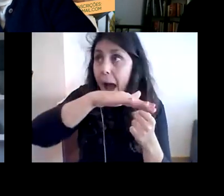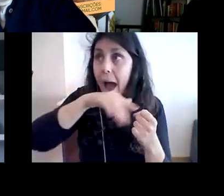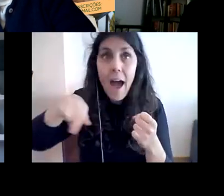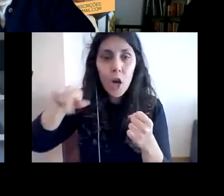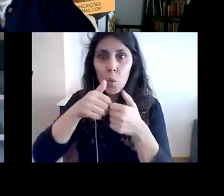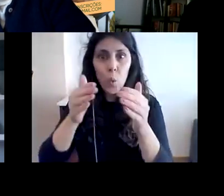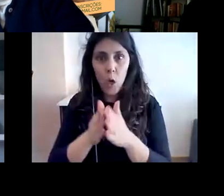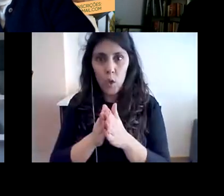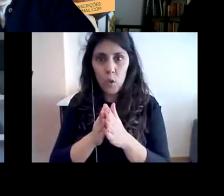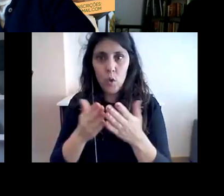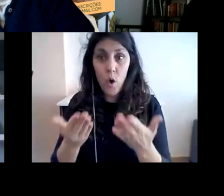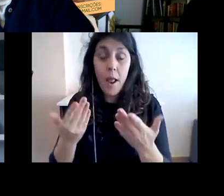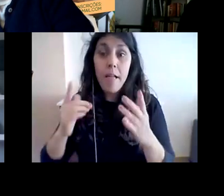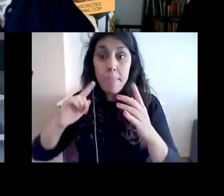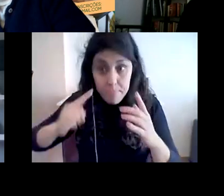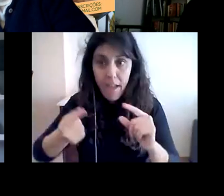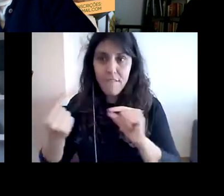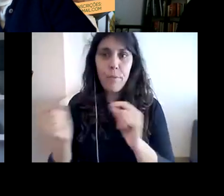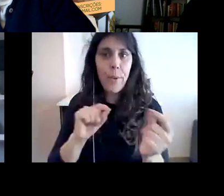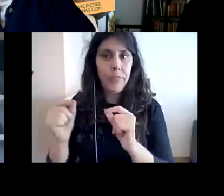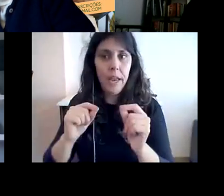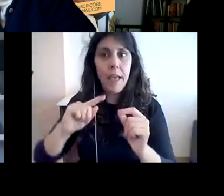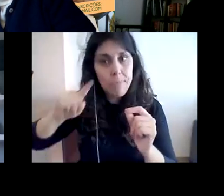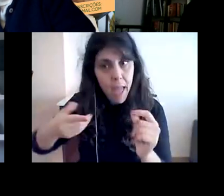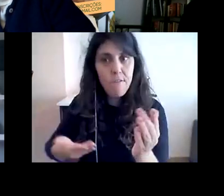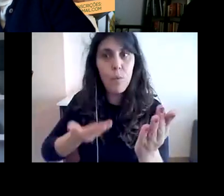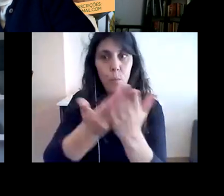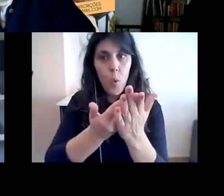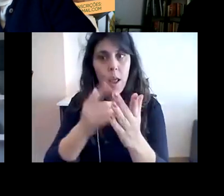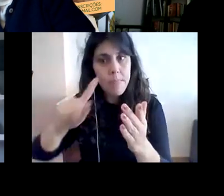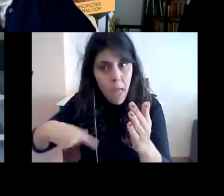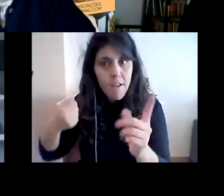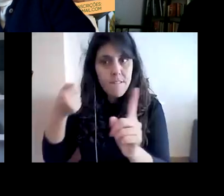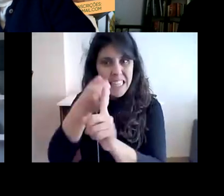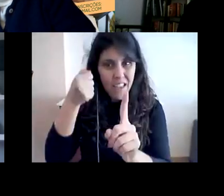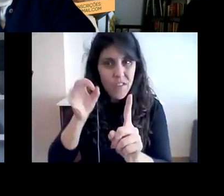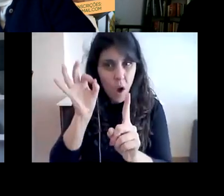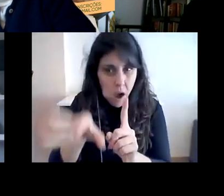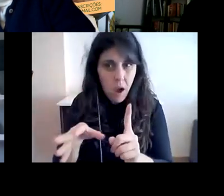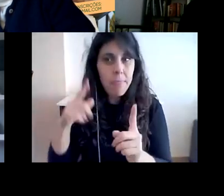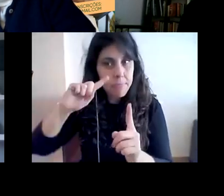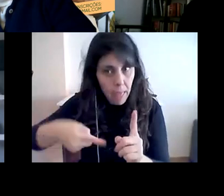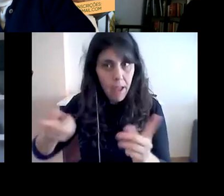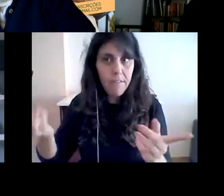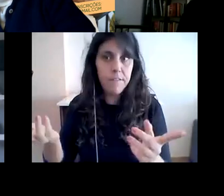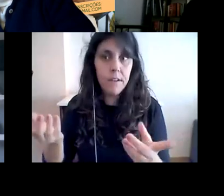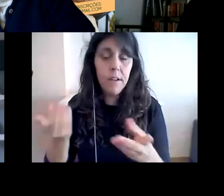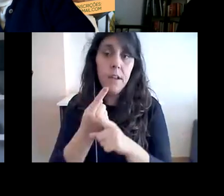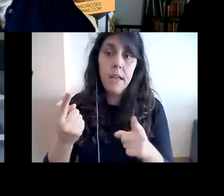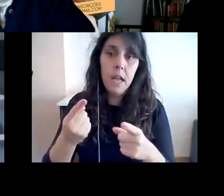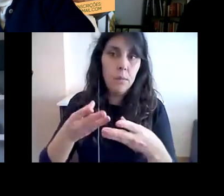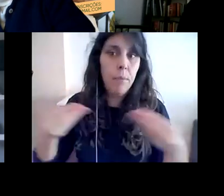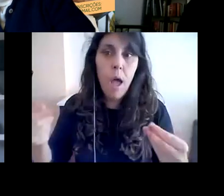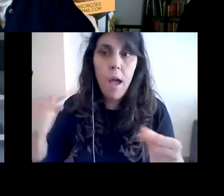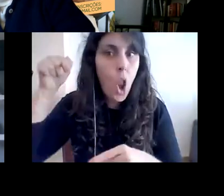ser desafiado por propostas. Desafiado, não é resolvido, mas desafiado. No meu entendimento,